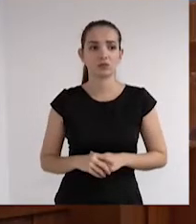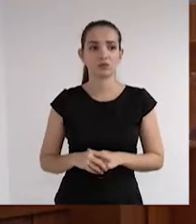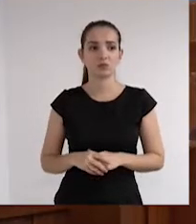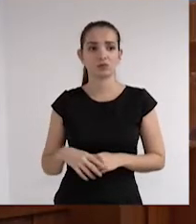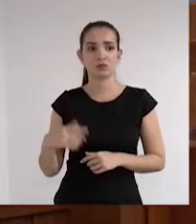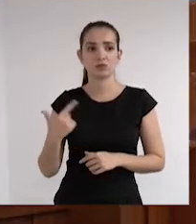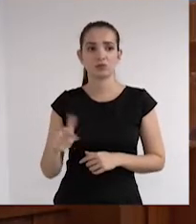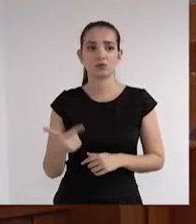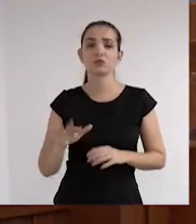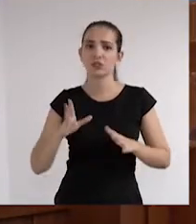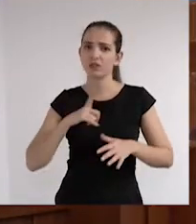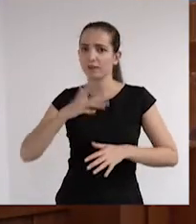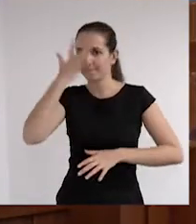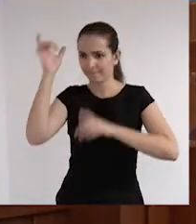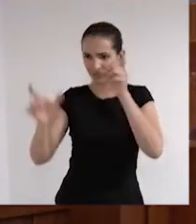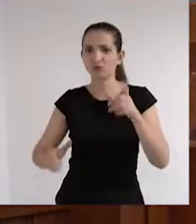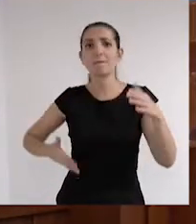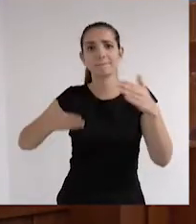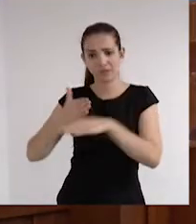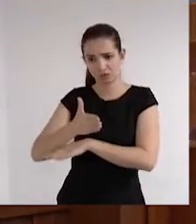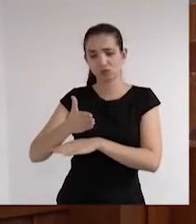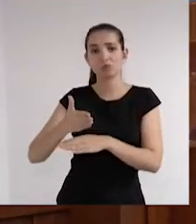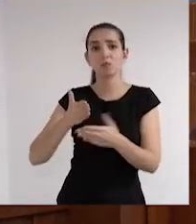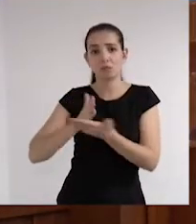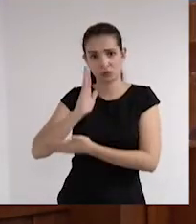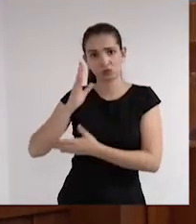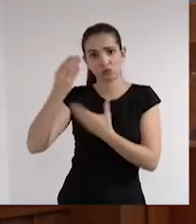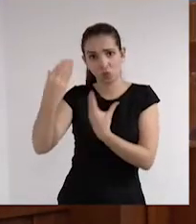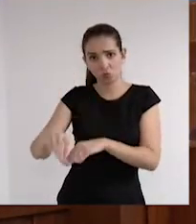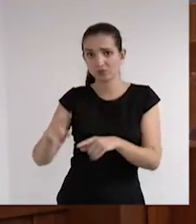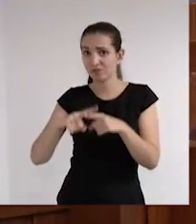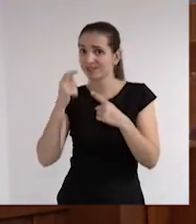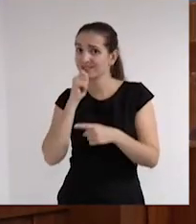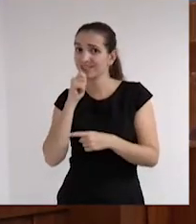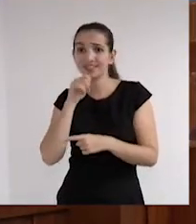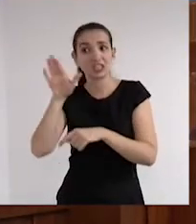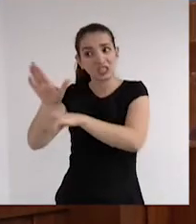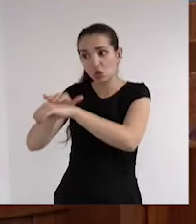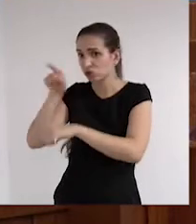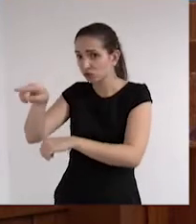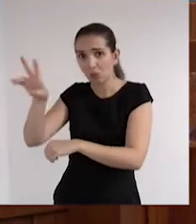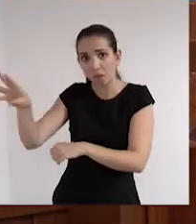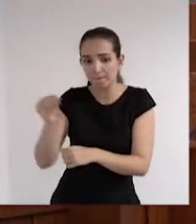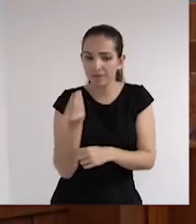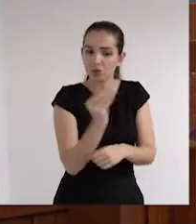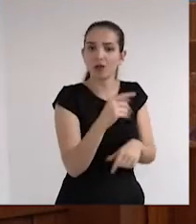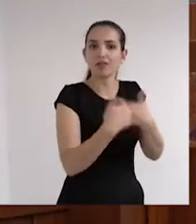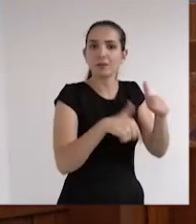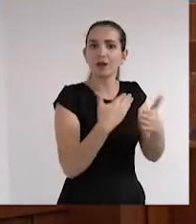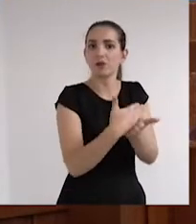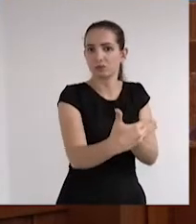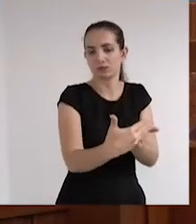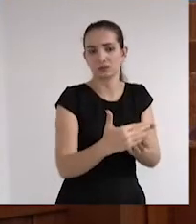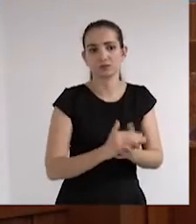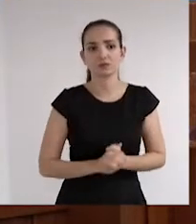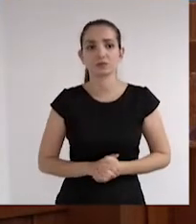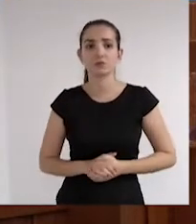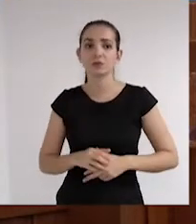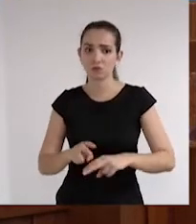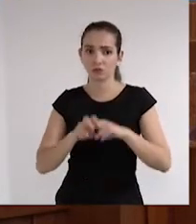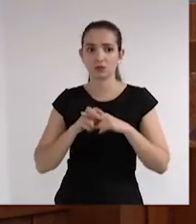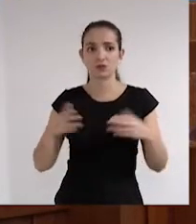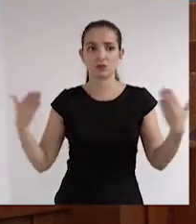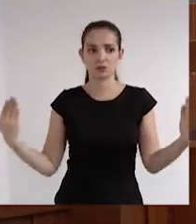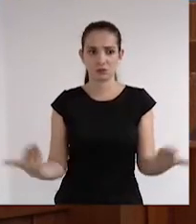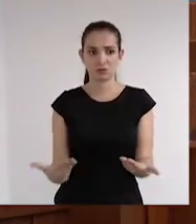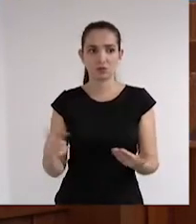tendo servidores qualificados e aprovados em concurso para o preenchimento dessas vagas. E aqui nós temos na